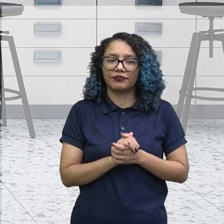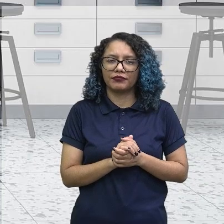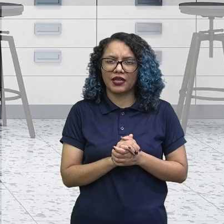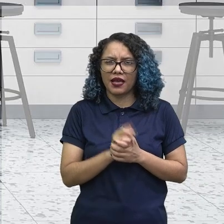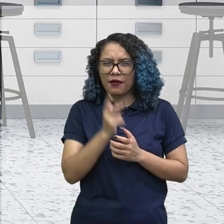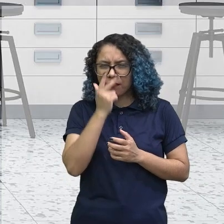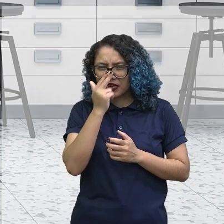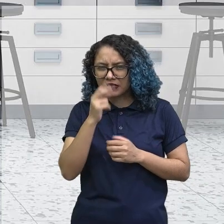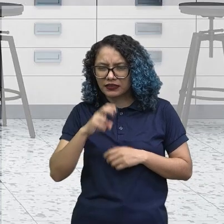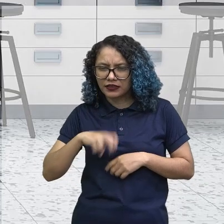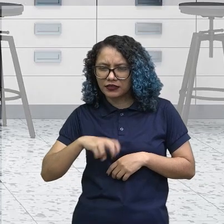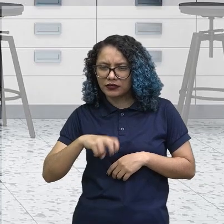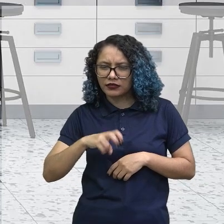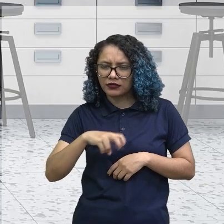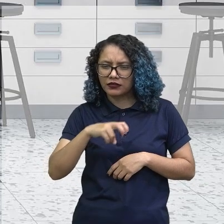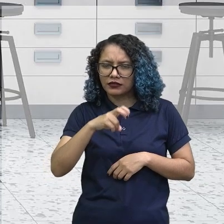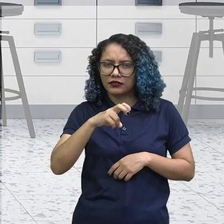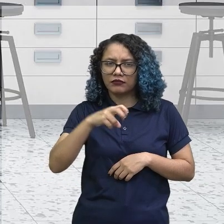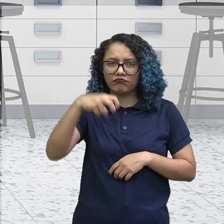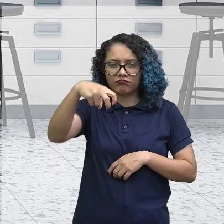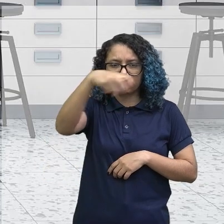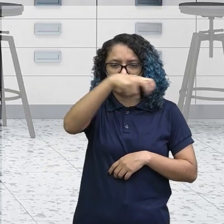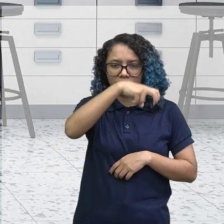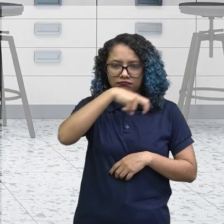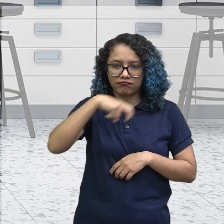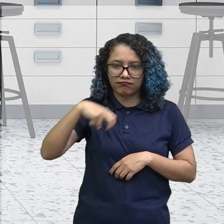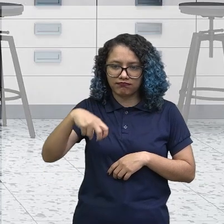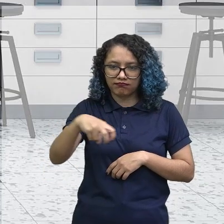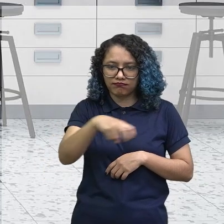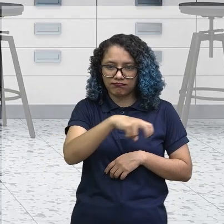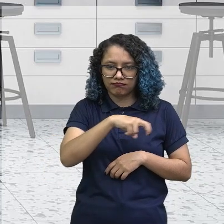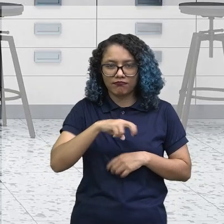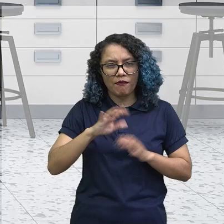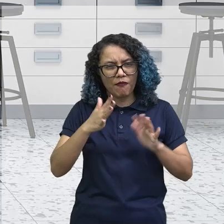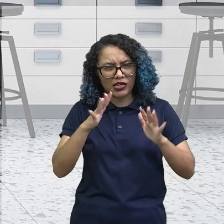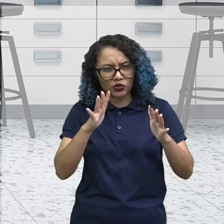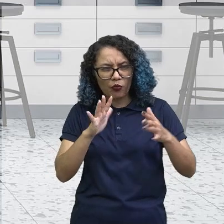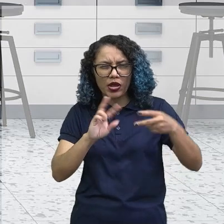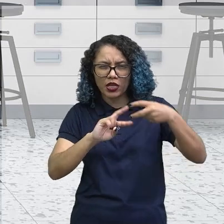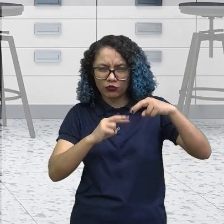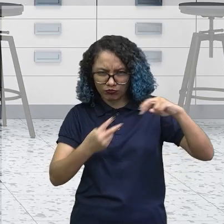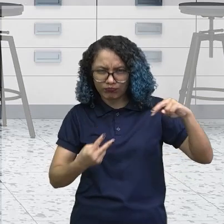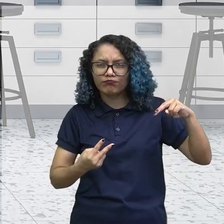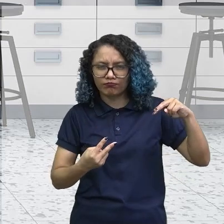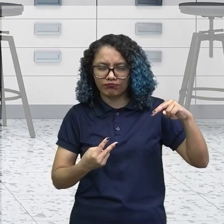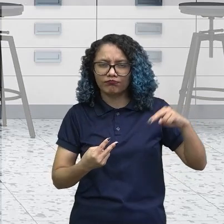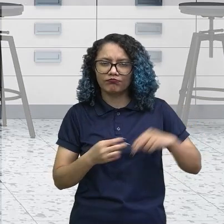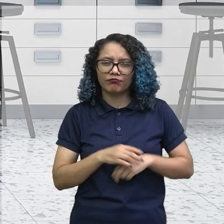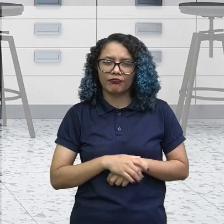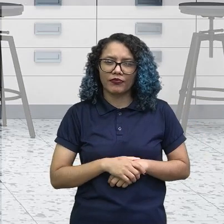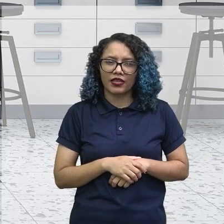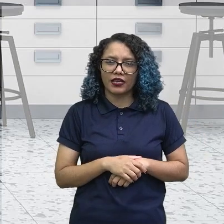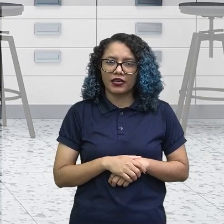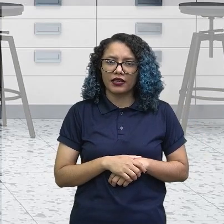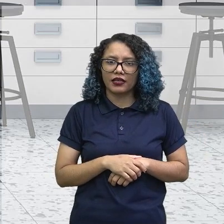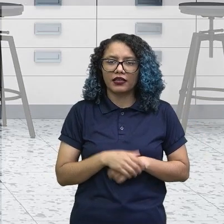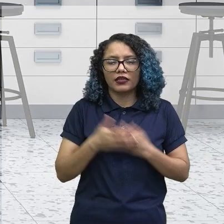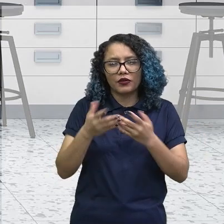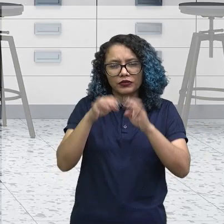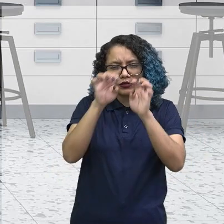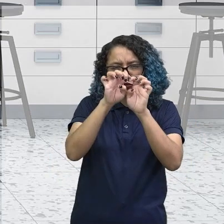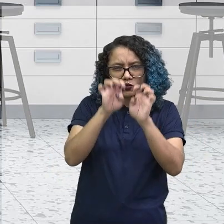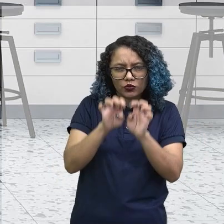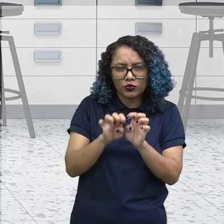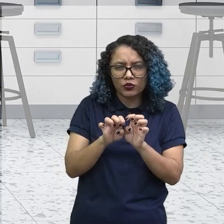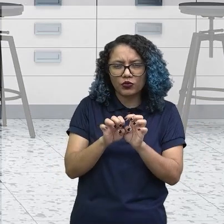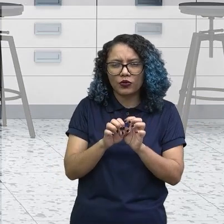fosse uma escadinha, né? Quem já viu uma escada caracol é mais ou menos nesse formato. E aí, essas estruturas, como se